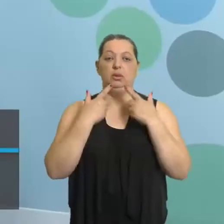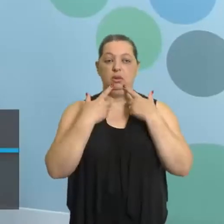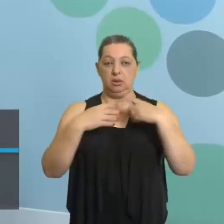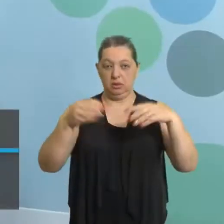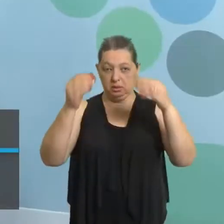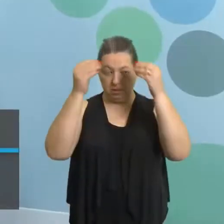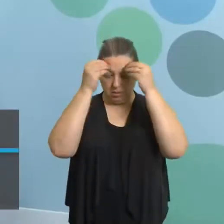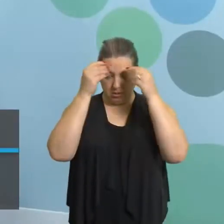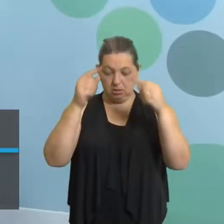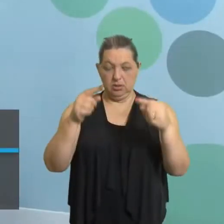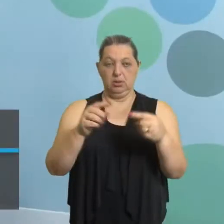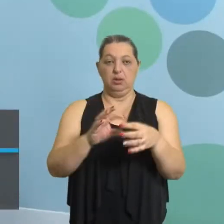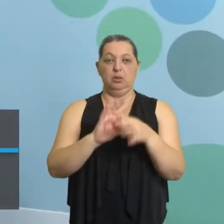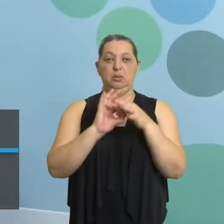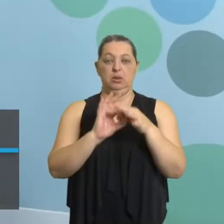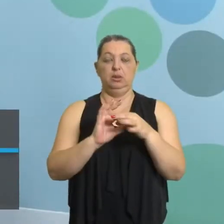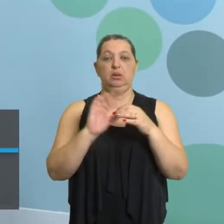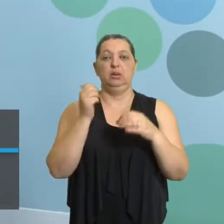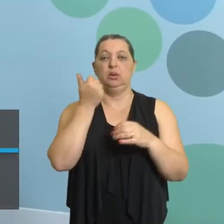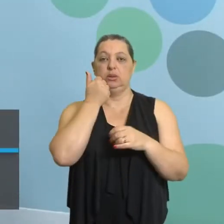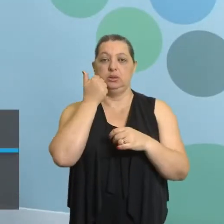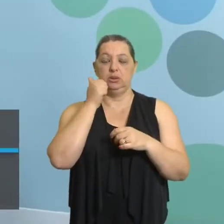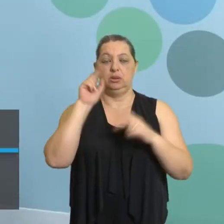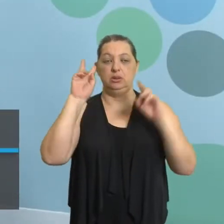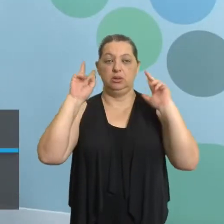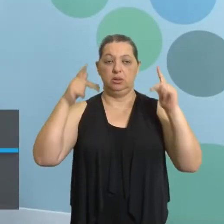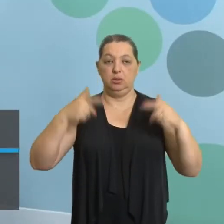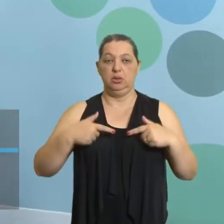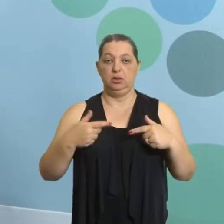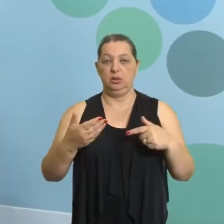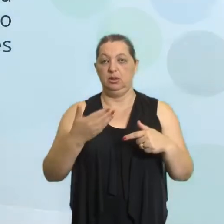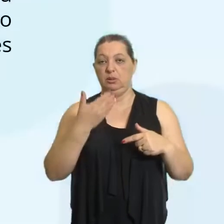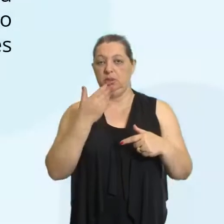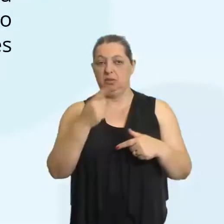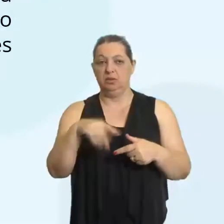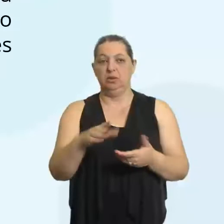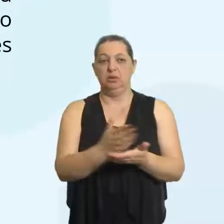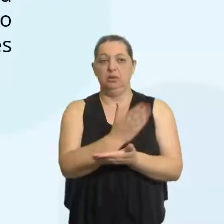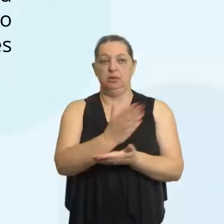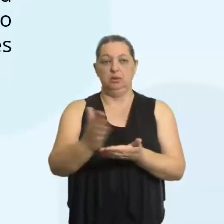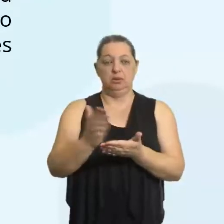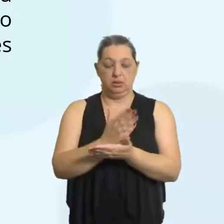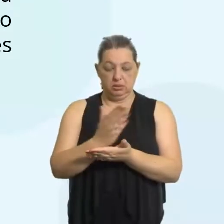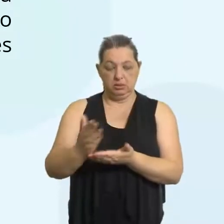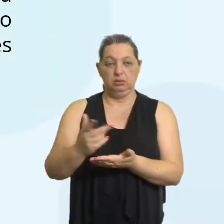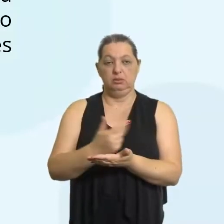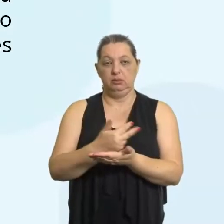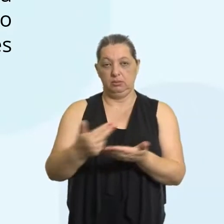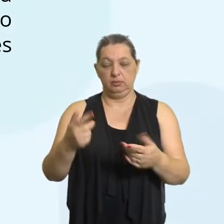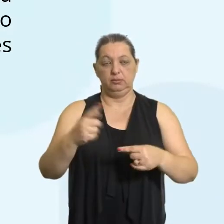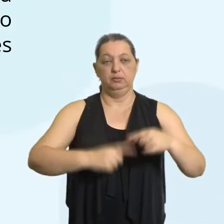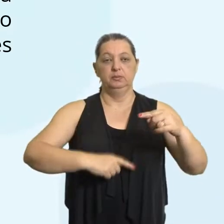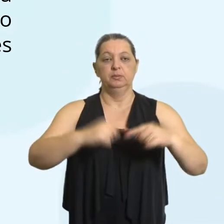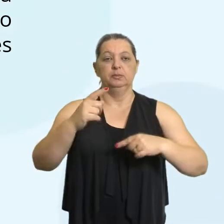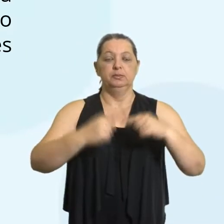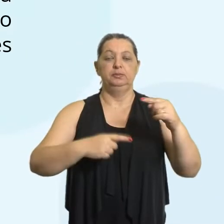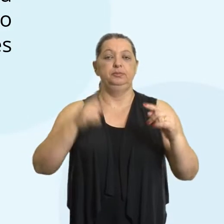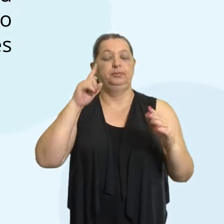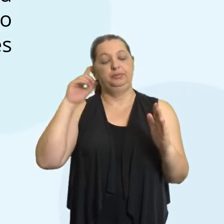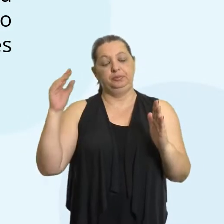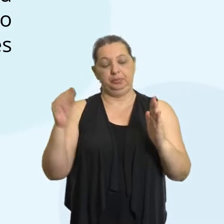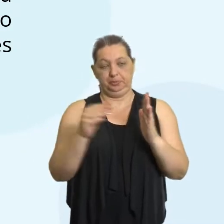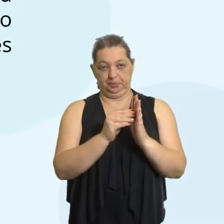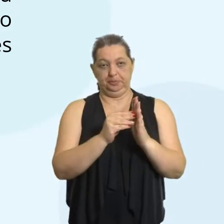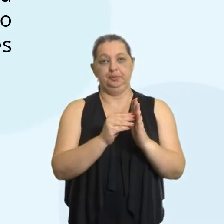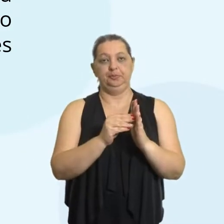consciências humanas vou pedir professores para vocês então separar em aí o diário de bordo de vocês né não esqueçam de deixar e a data